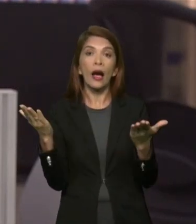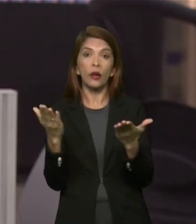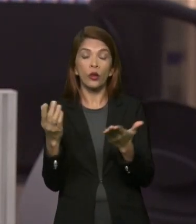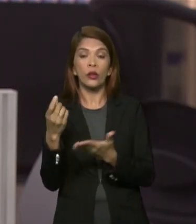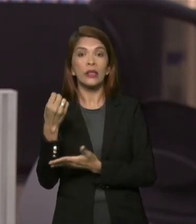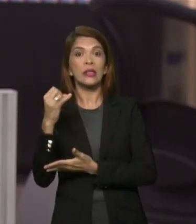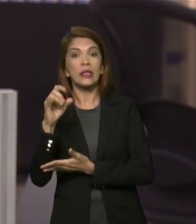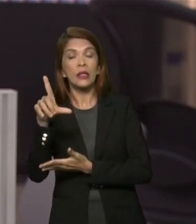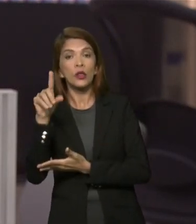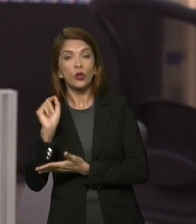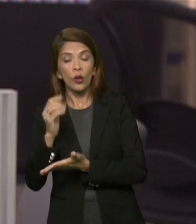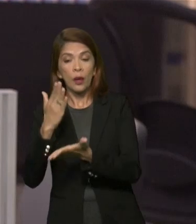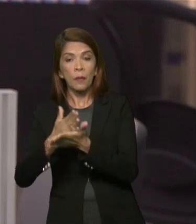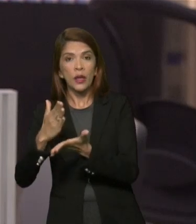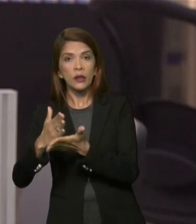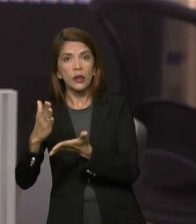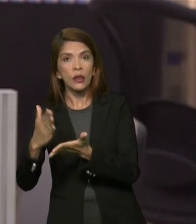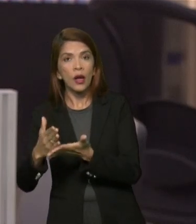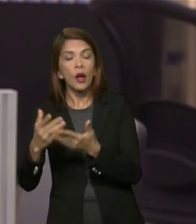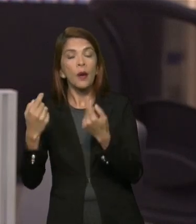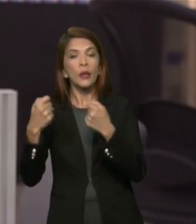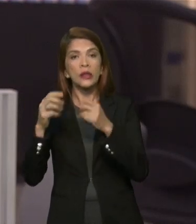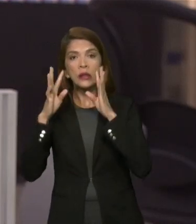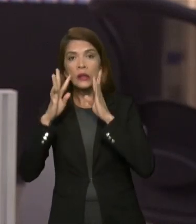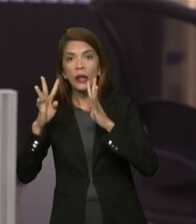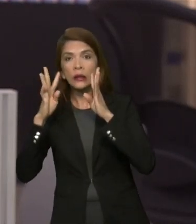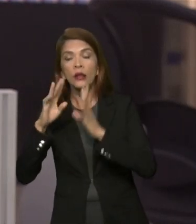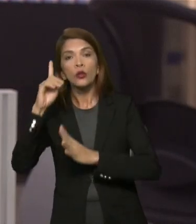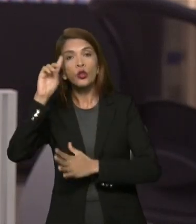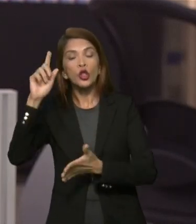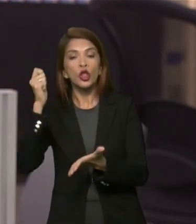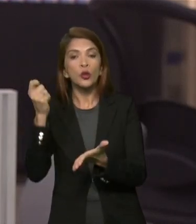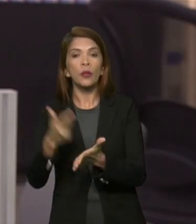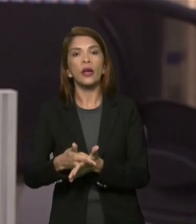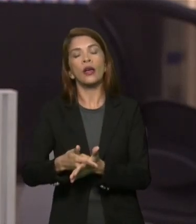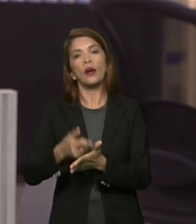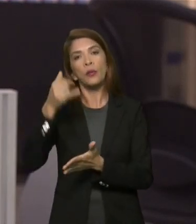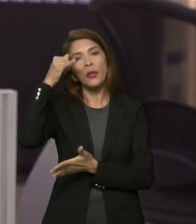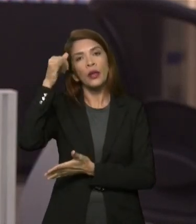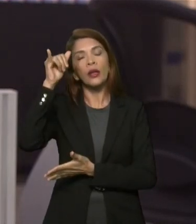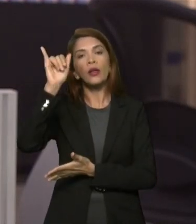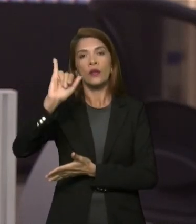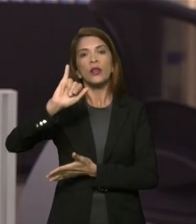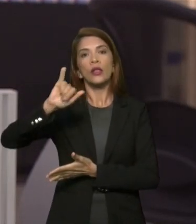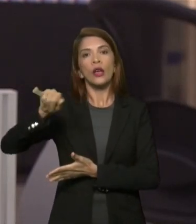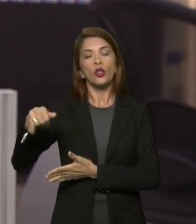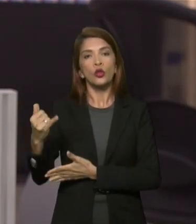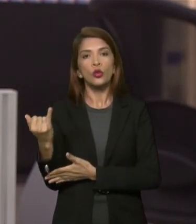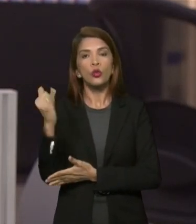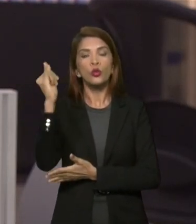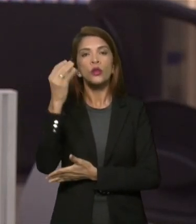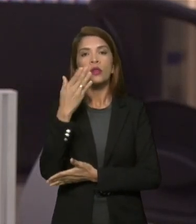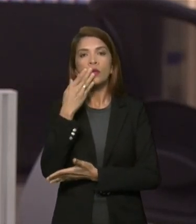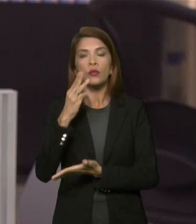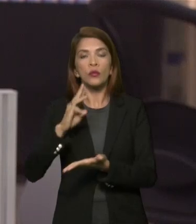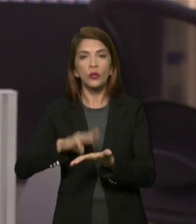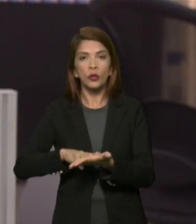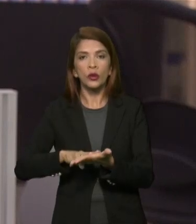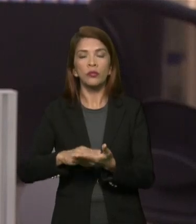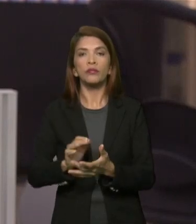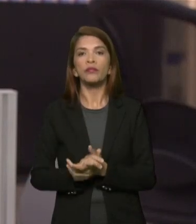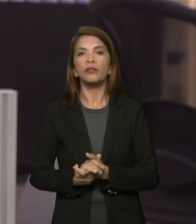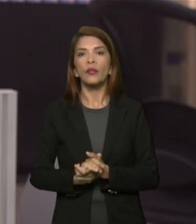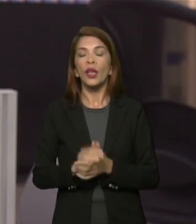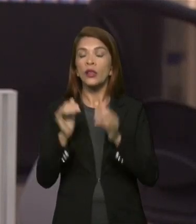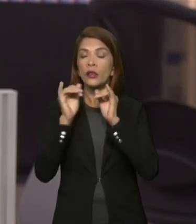devem prestar atenção aos vencimentos das parcelas para não pagarem juros e multas por atraso. As informações para o pagamento